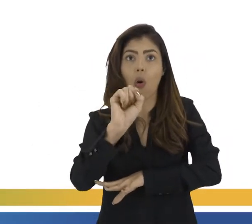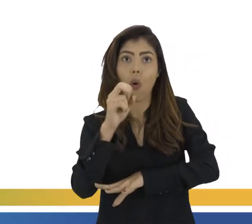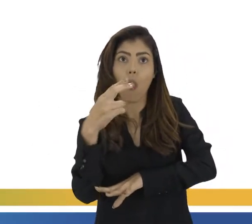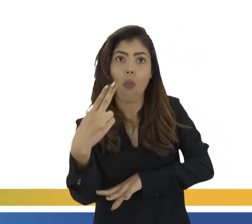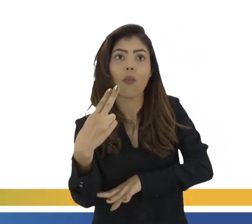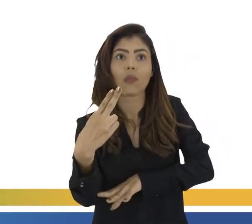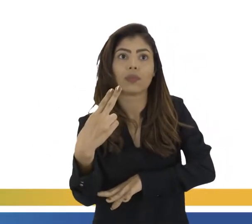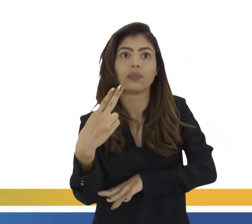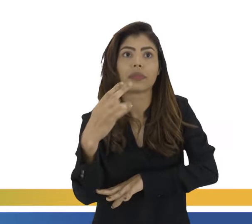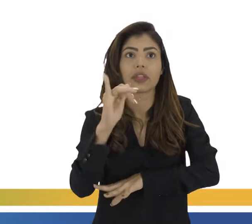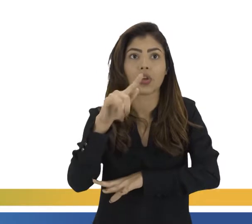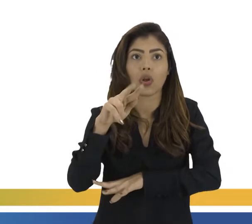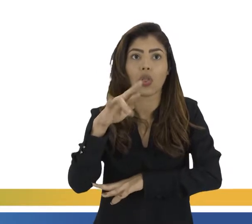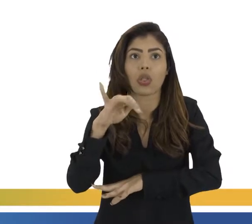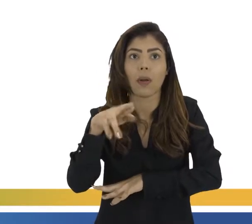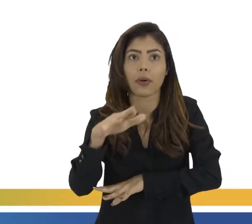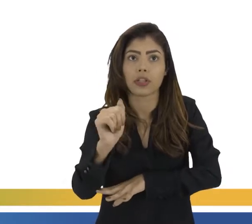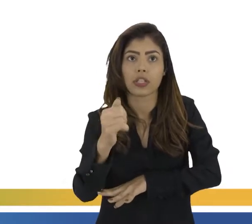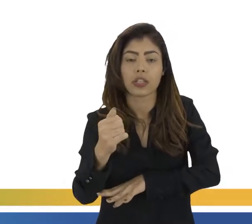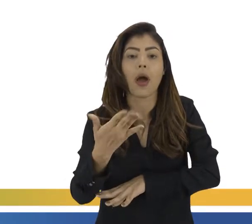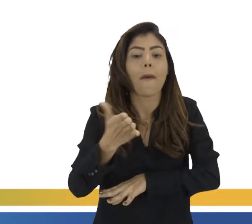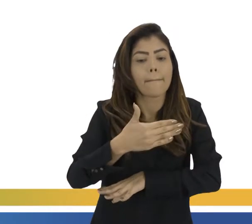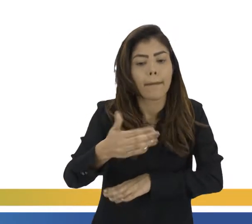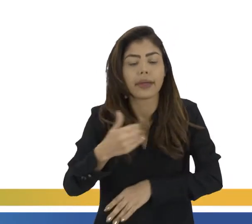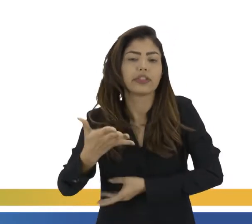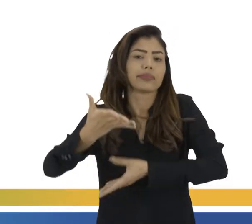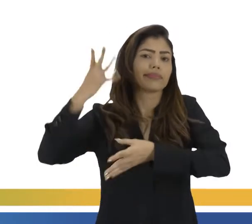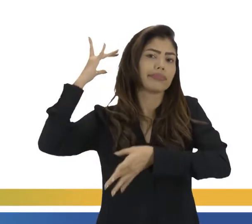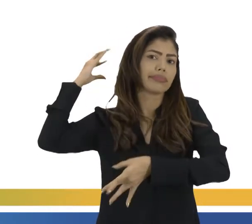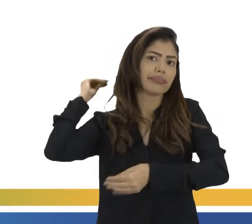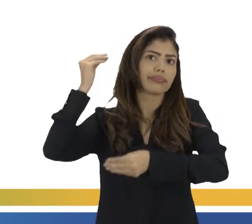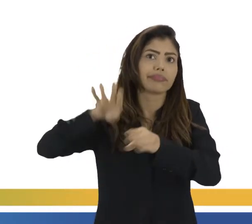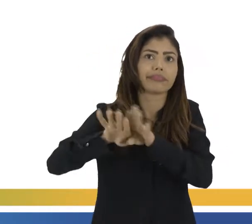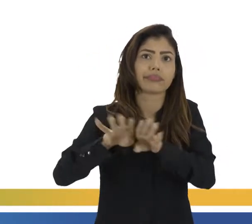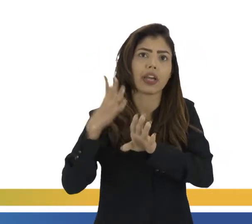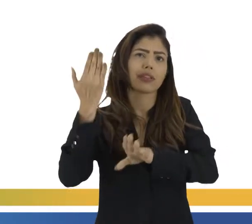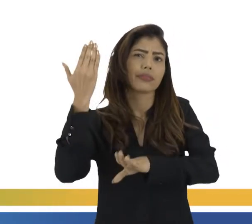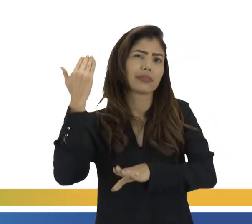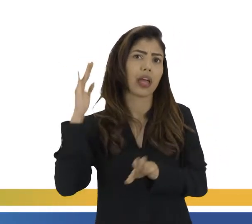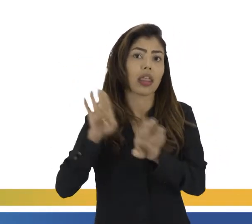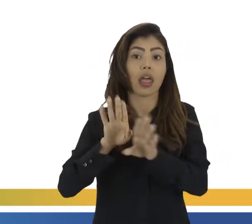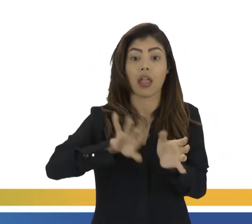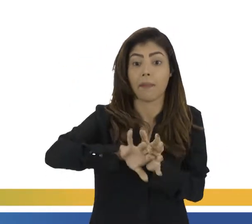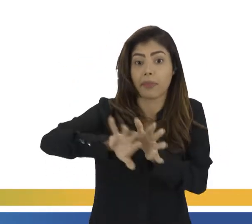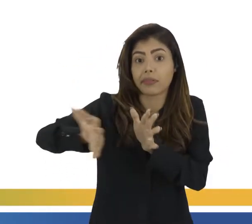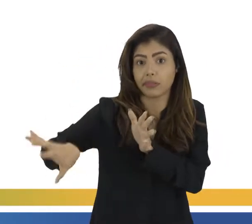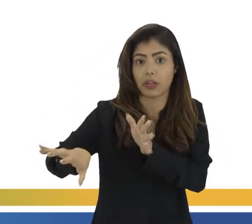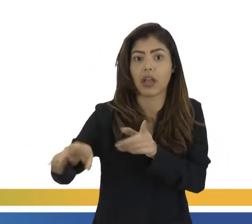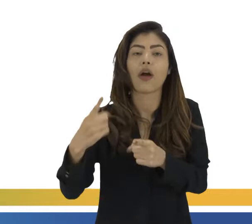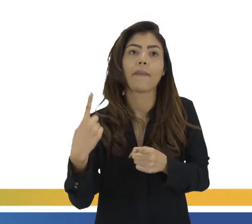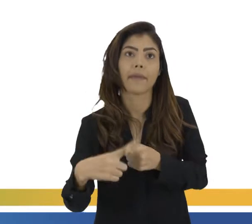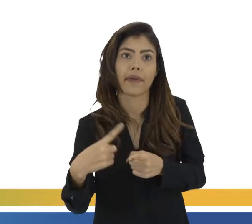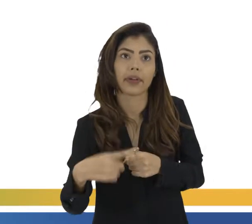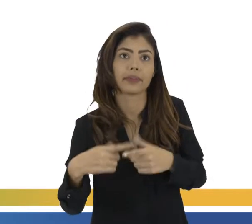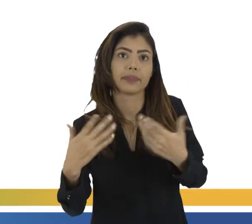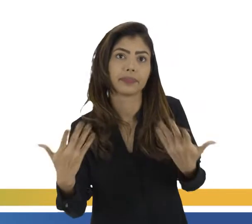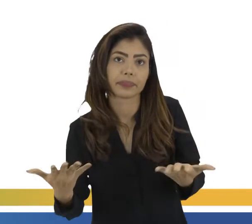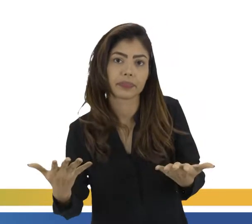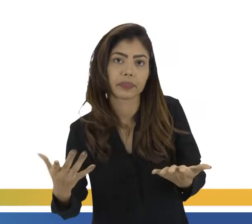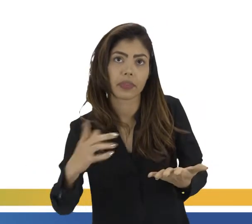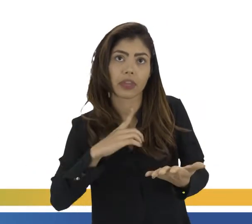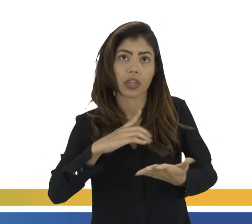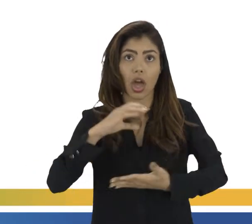ciclostomados, que são esses peixes primitivos, eles têm uma exceção, certo? Eles têm